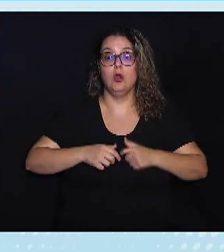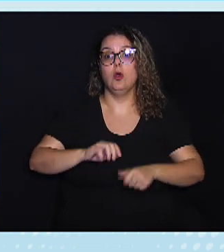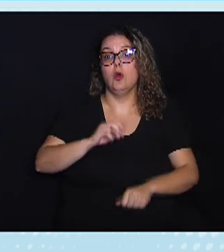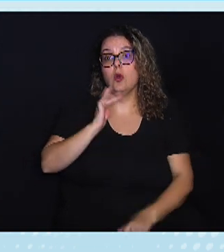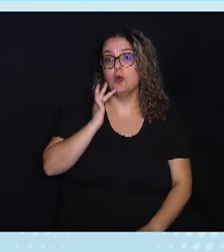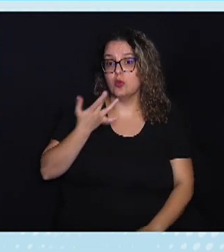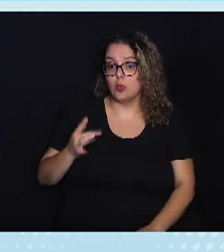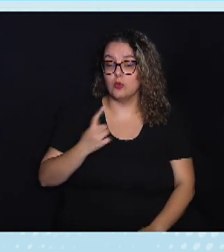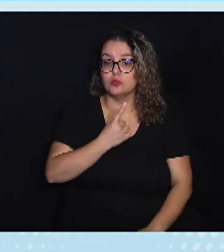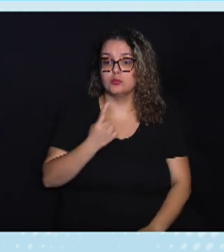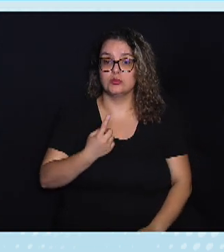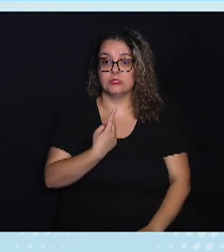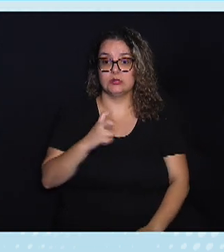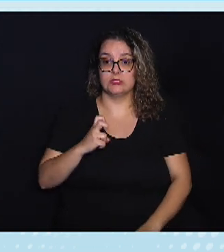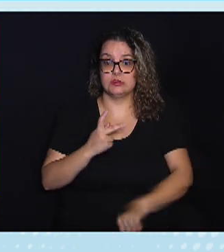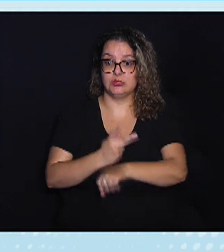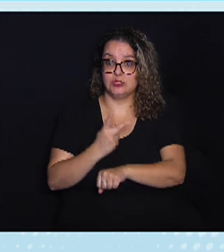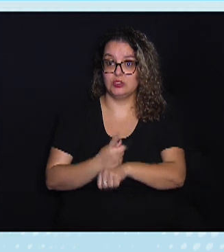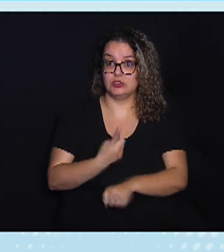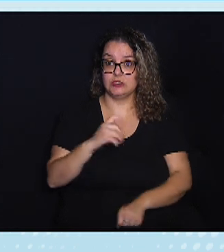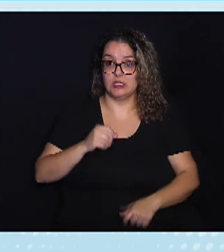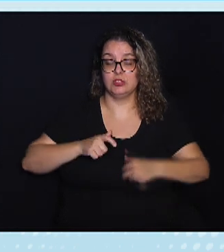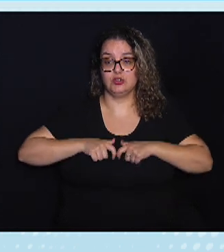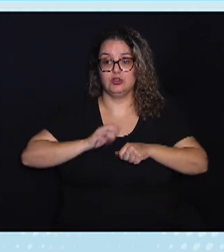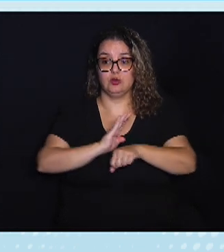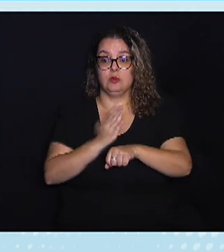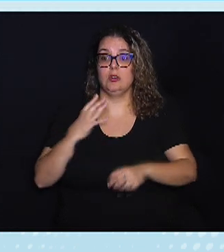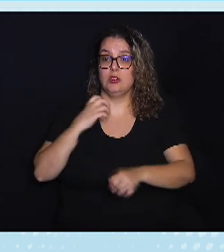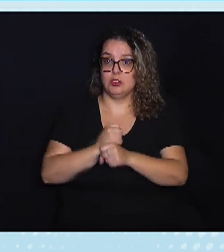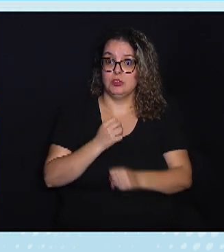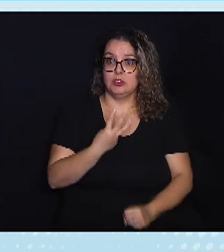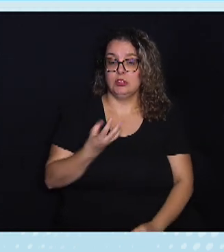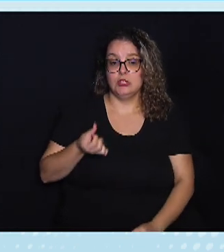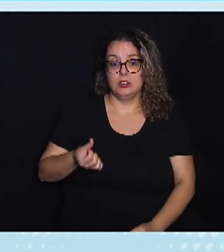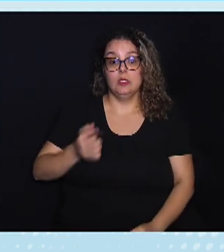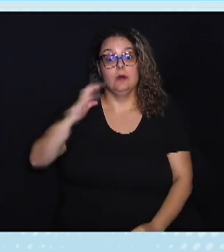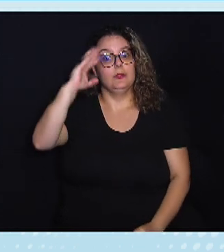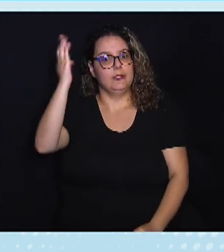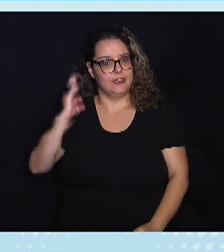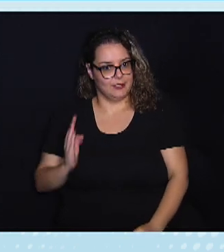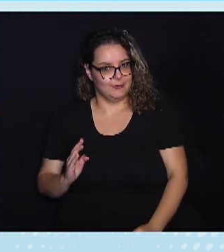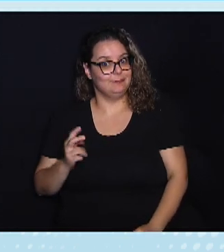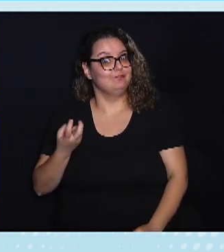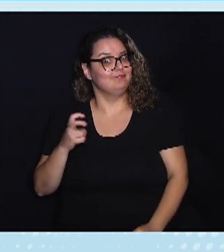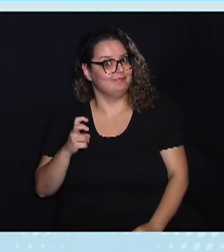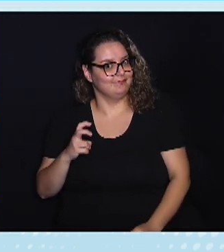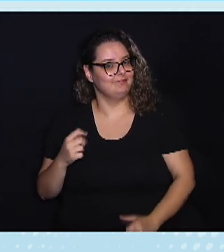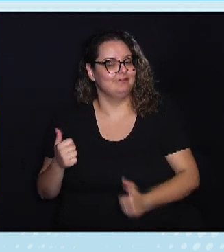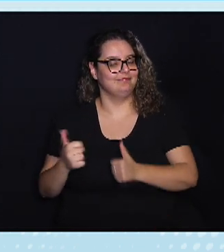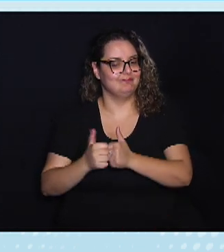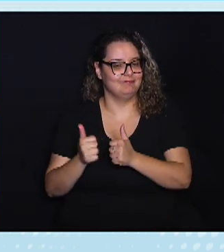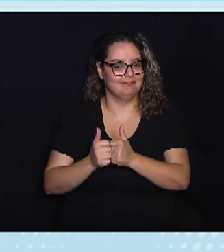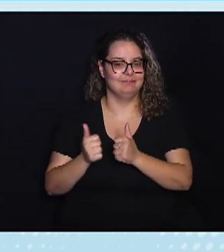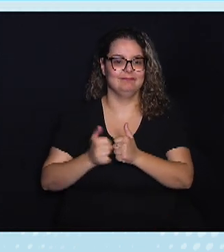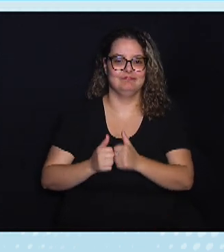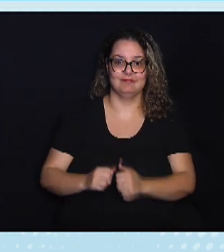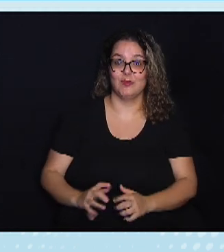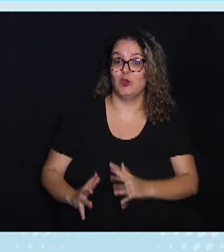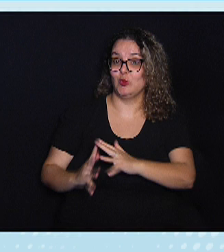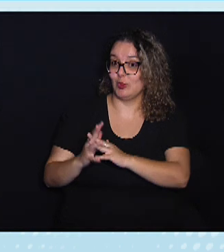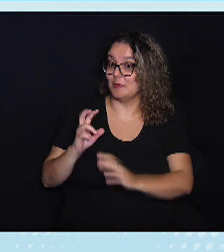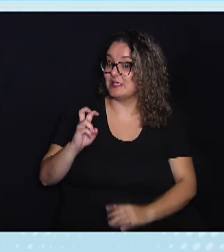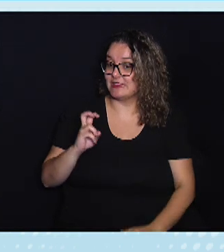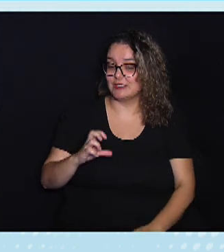ouro, 15 de prata, 10 de bronze, no total são 36, e o Brasil tá ali, coladinho no top 5, hein?